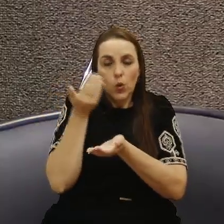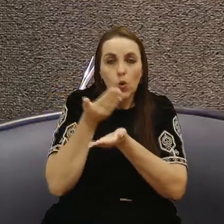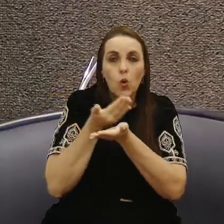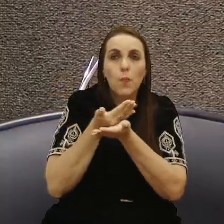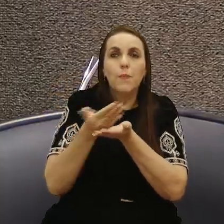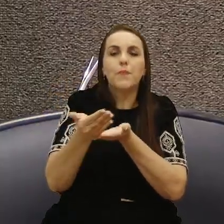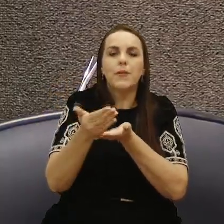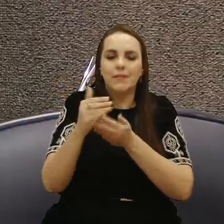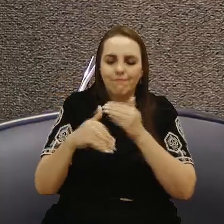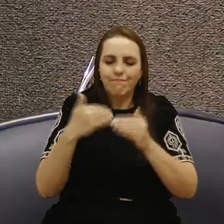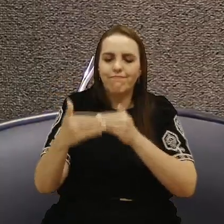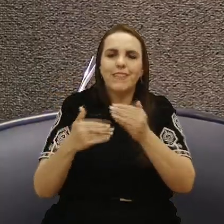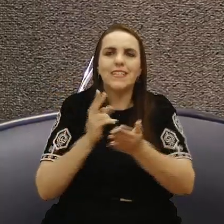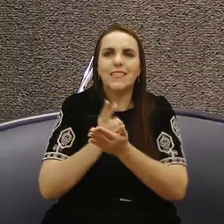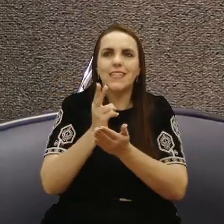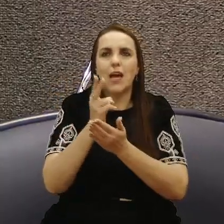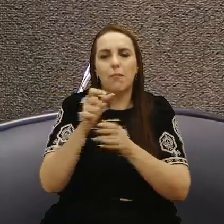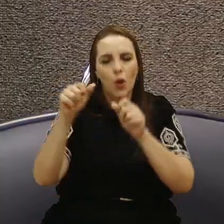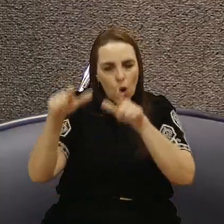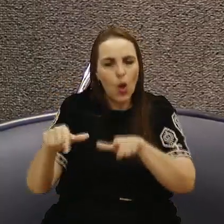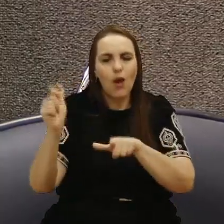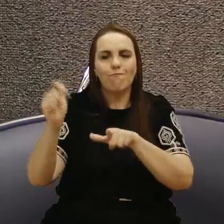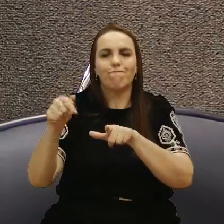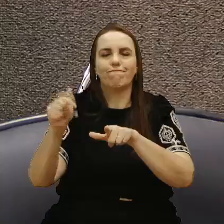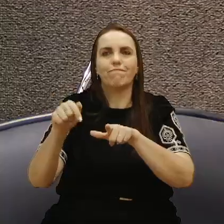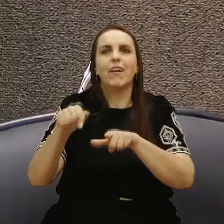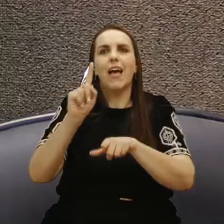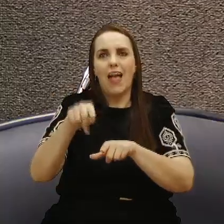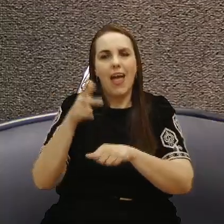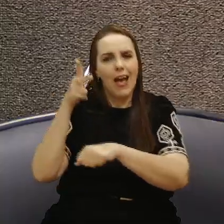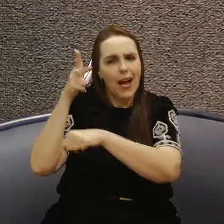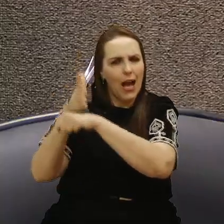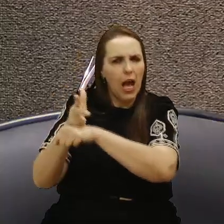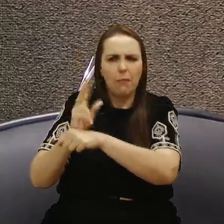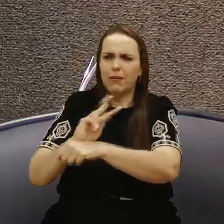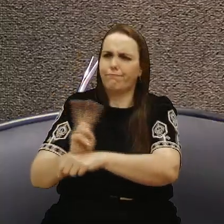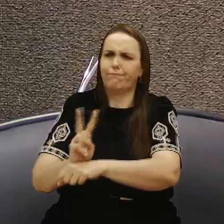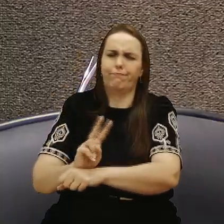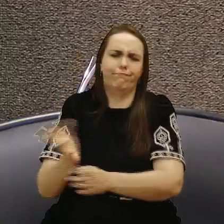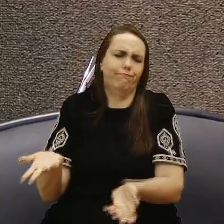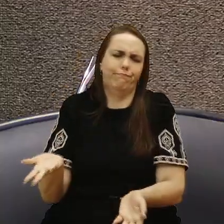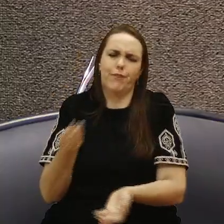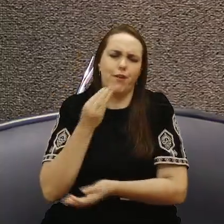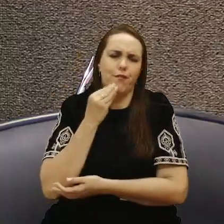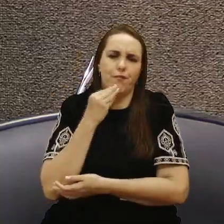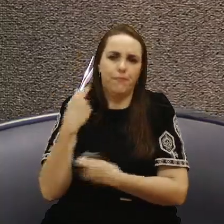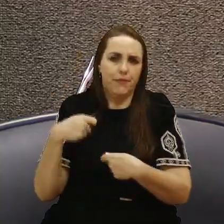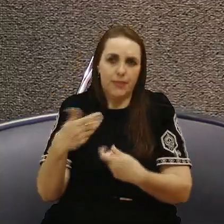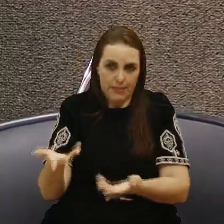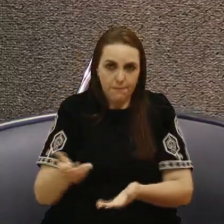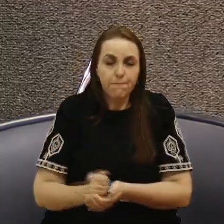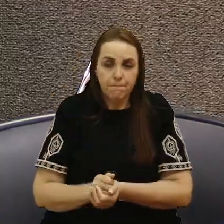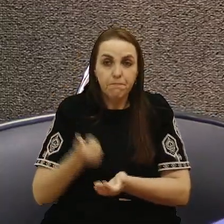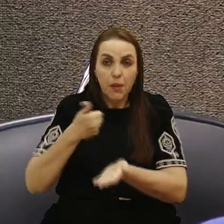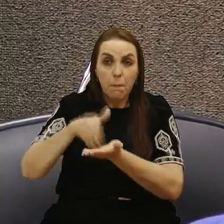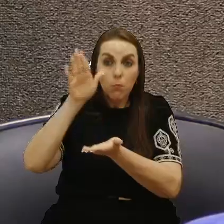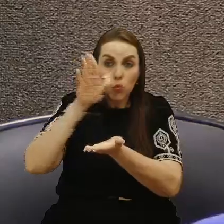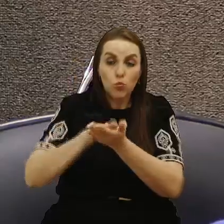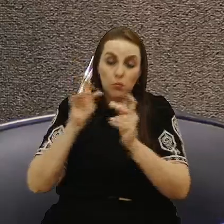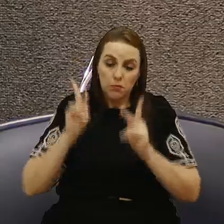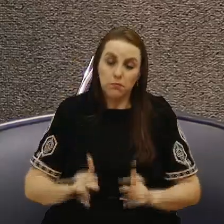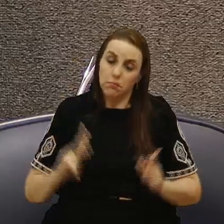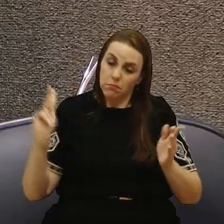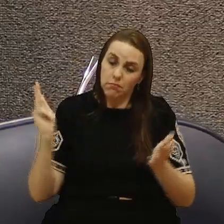naquele local, era a questão de uma câmera de segurança, assim como uma câmera de monitoramento, para multar quem faz